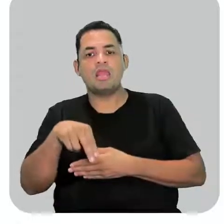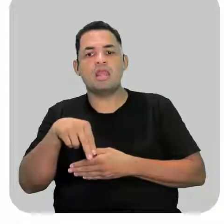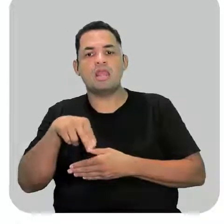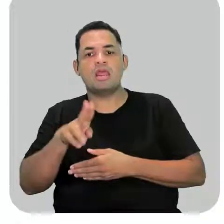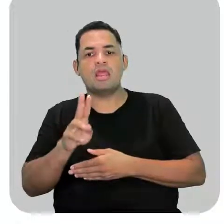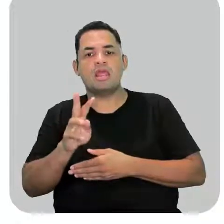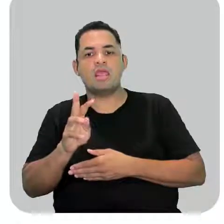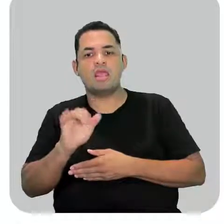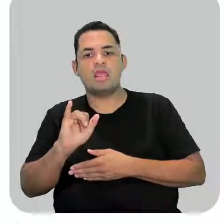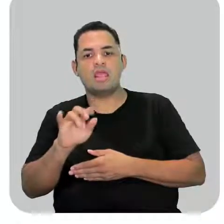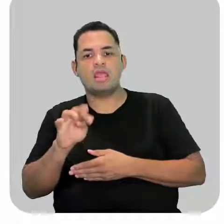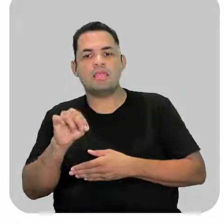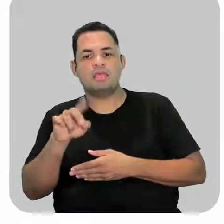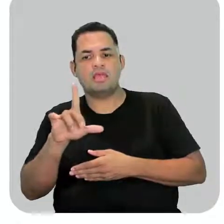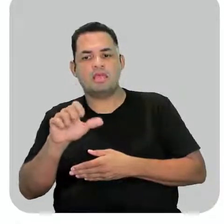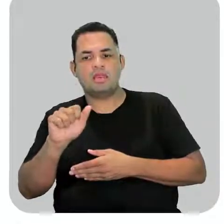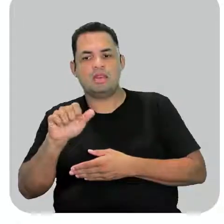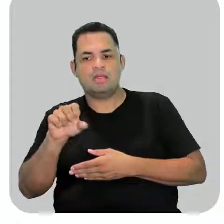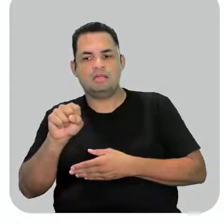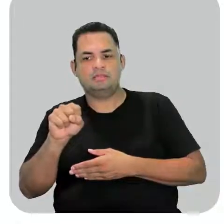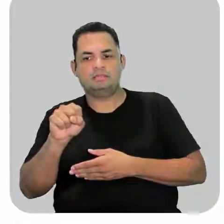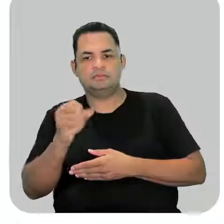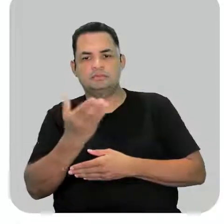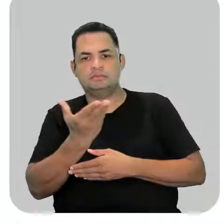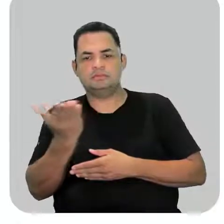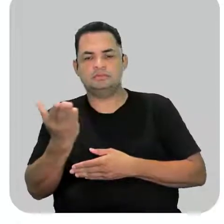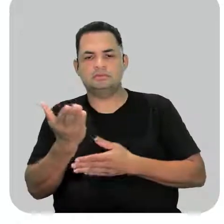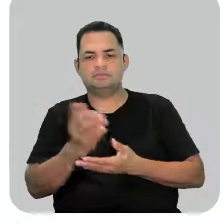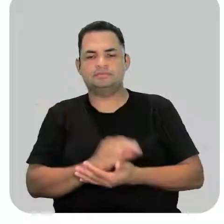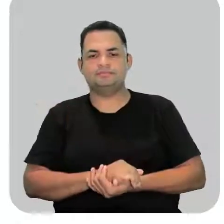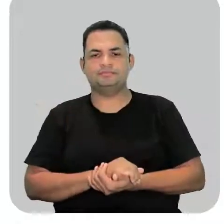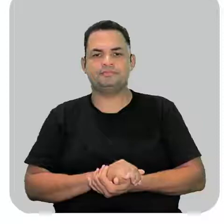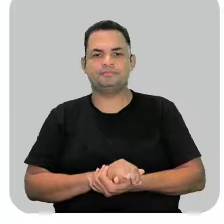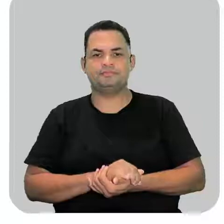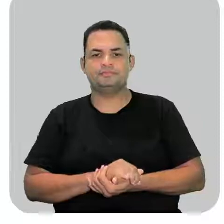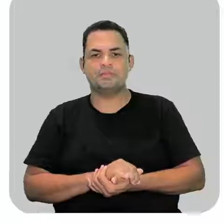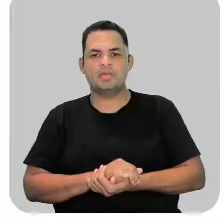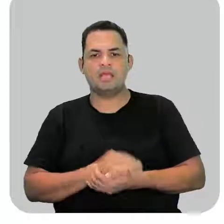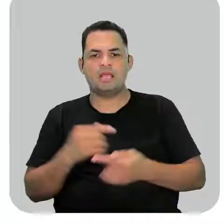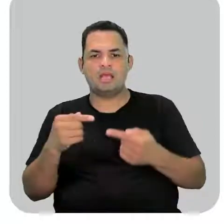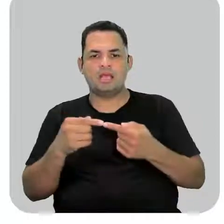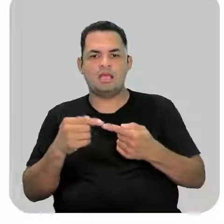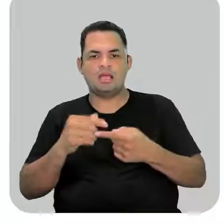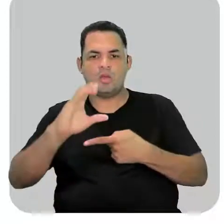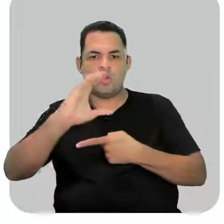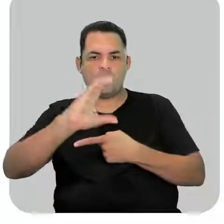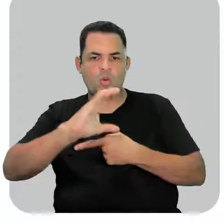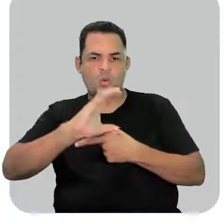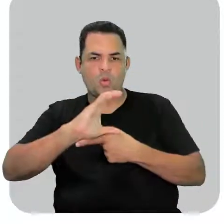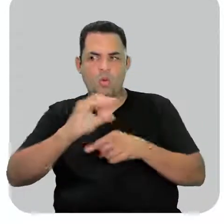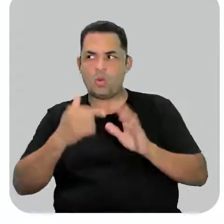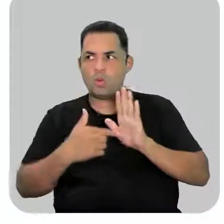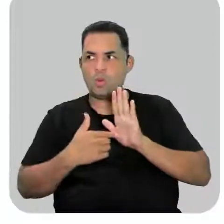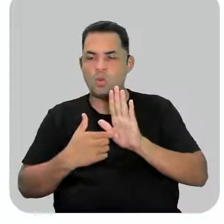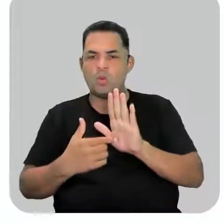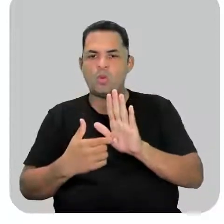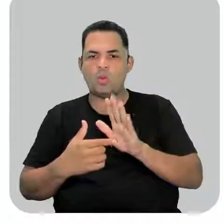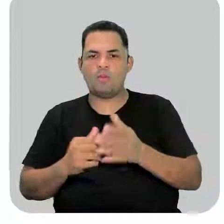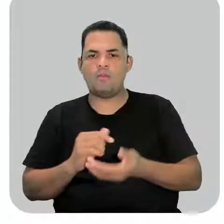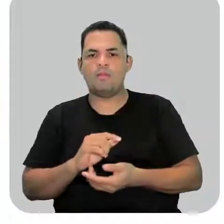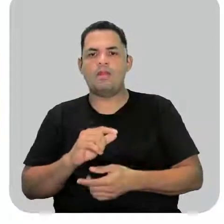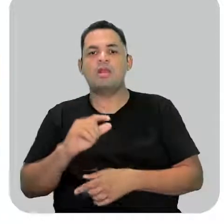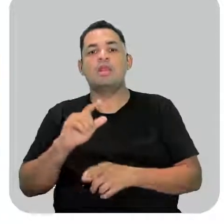quando eu tenho a ligação desse carbono com um grupo orgânico aqui, que está sendo representado pela letra